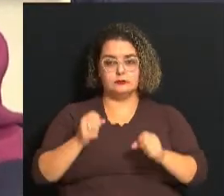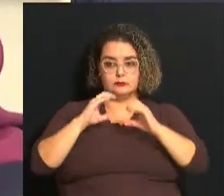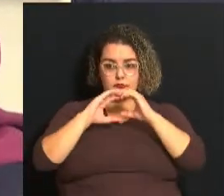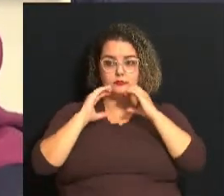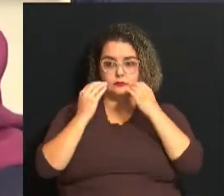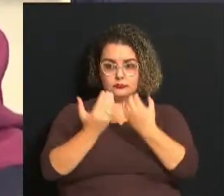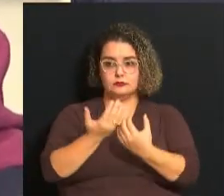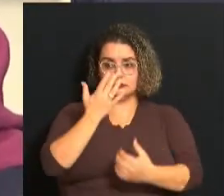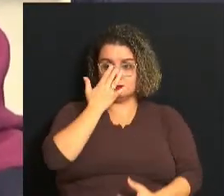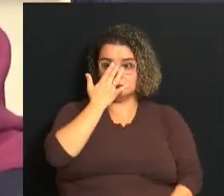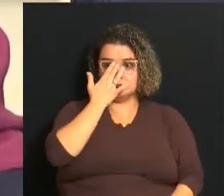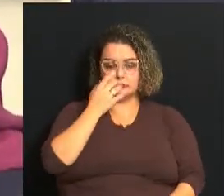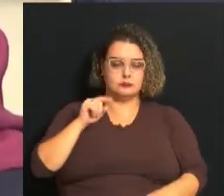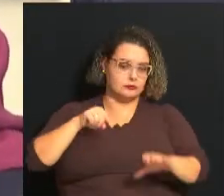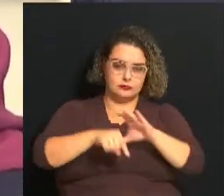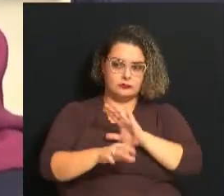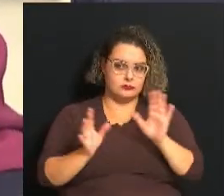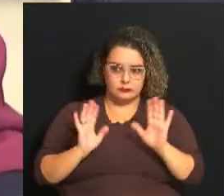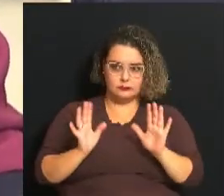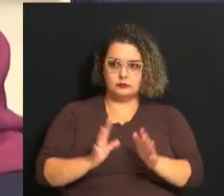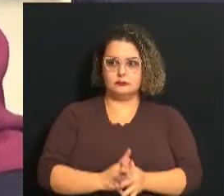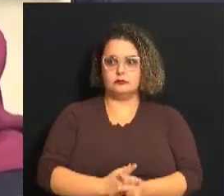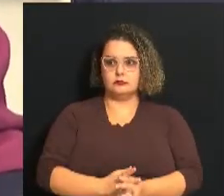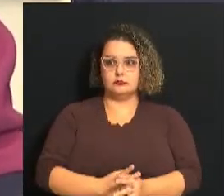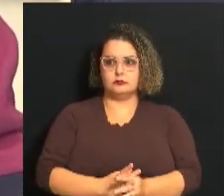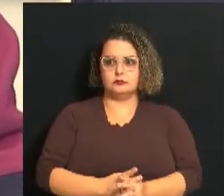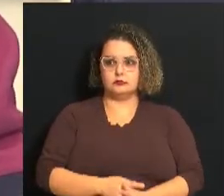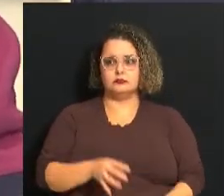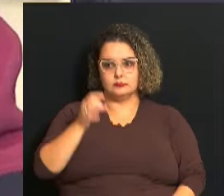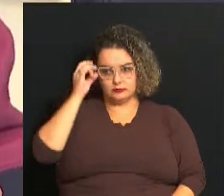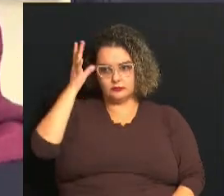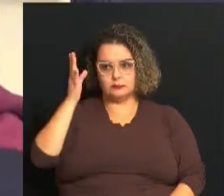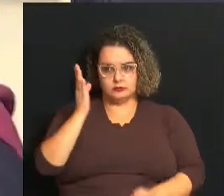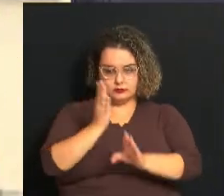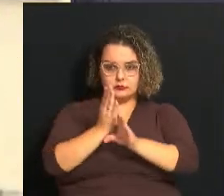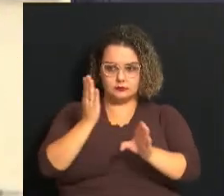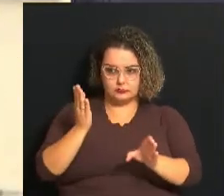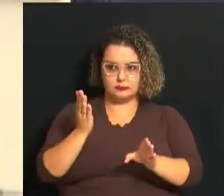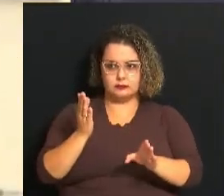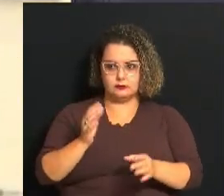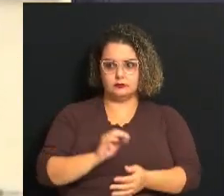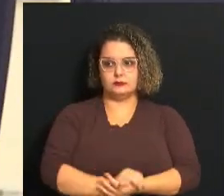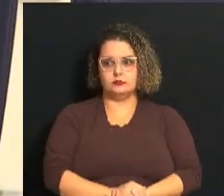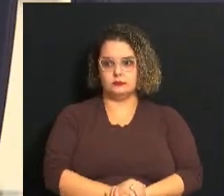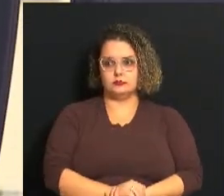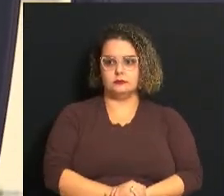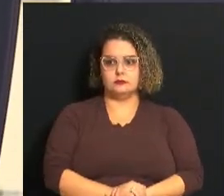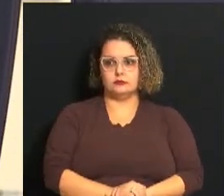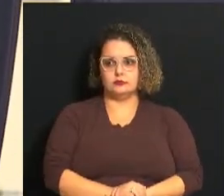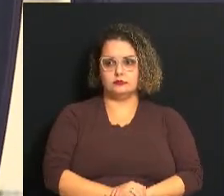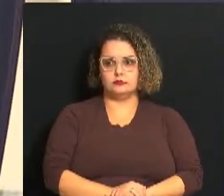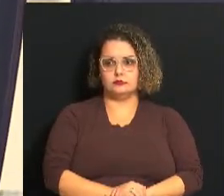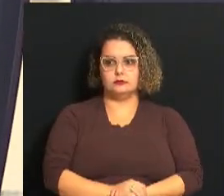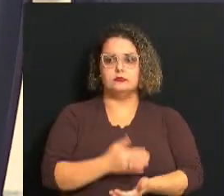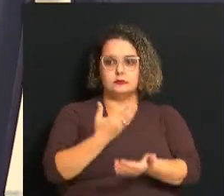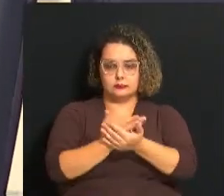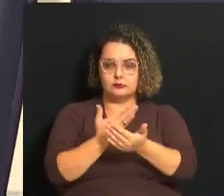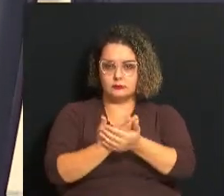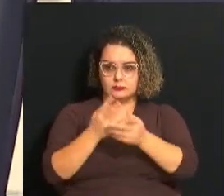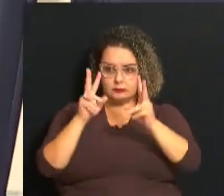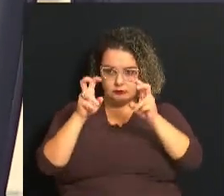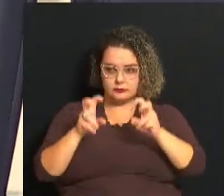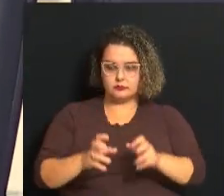né não vou entrar nela é muito fácil vocês localizarem para poder tá tá estudando essa